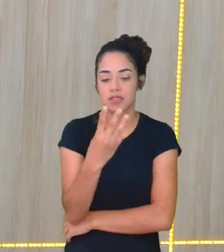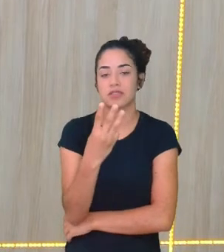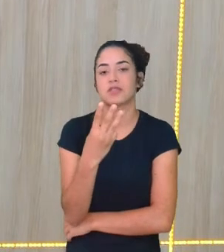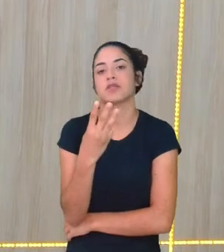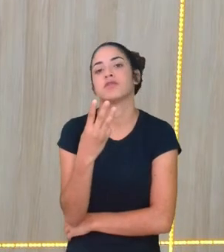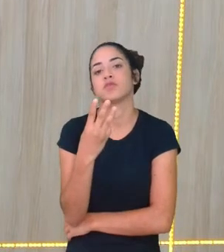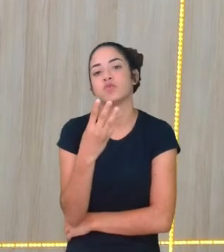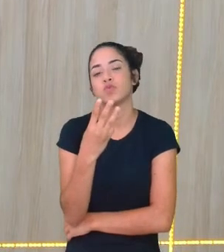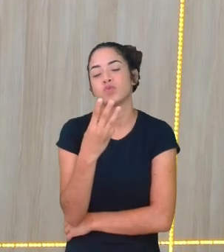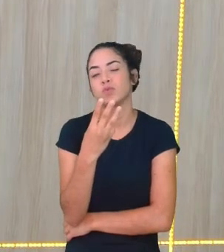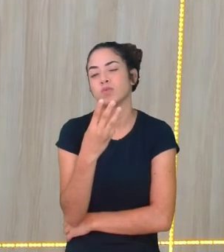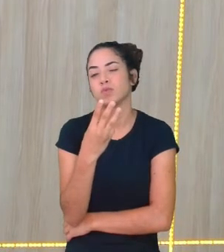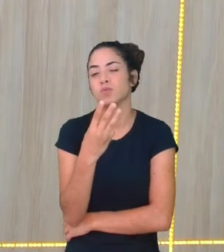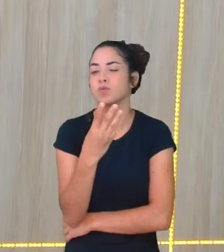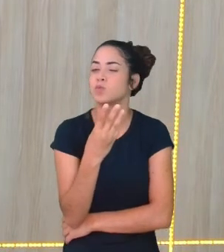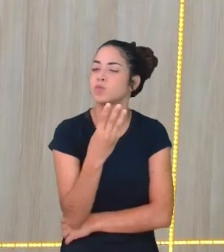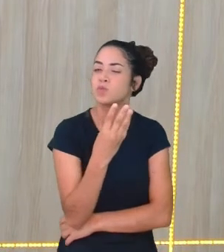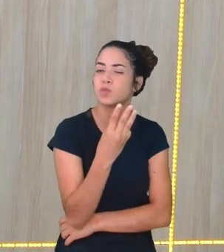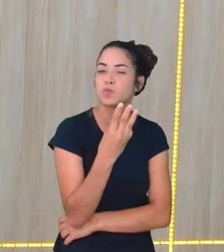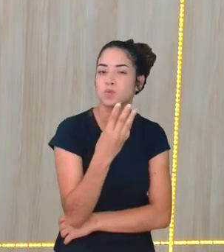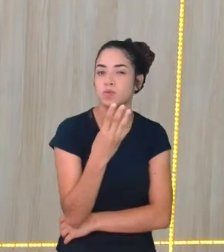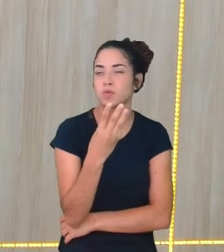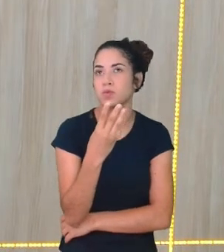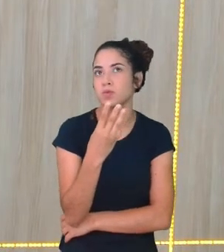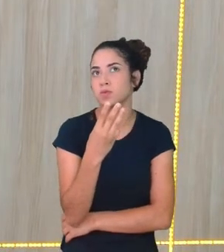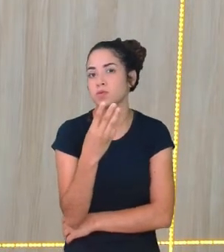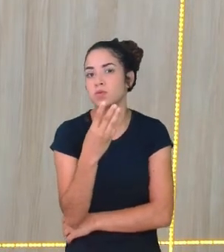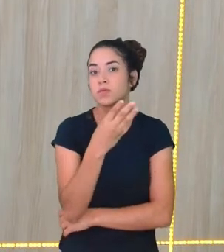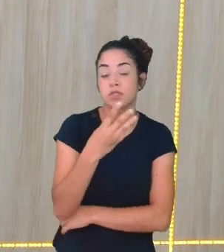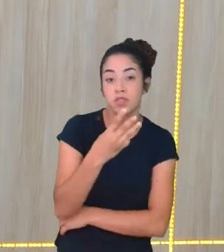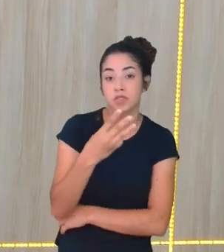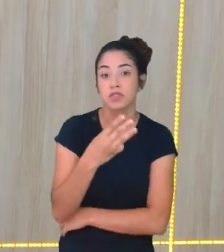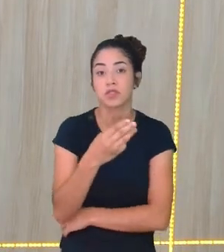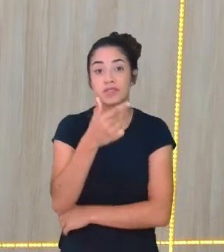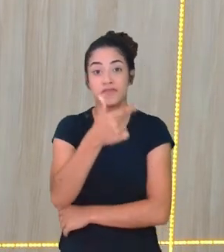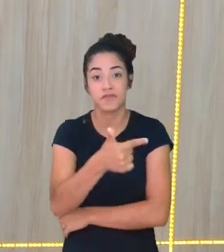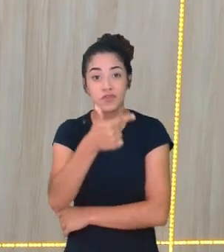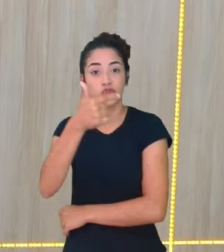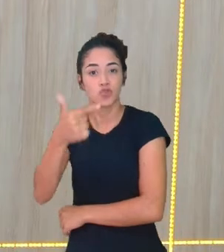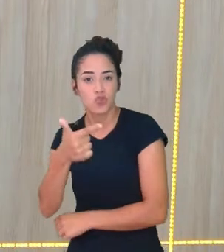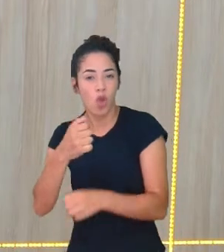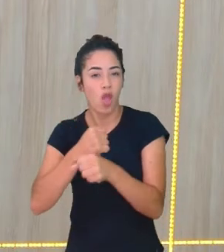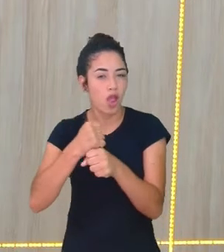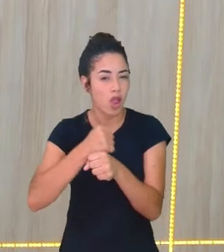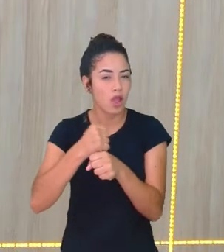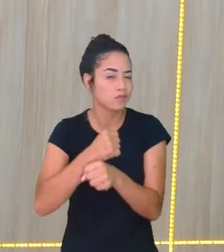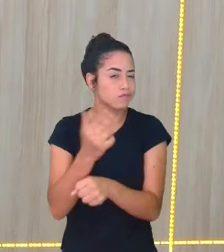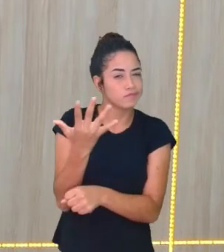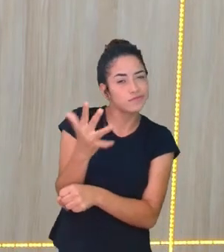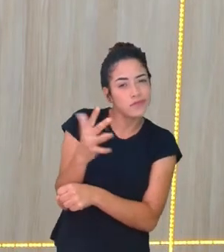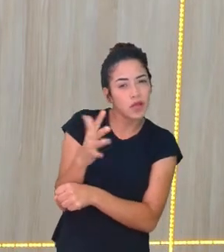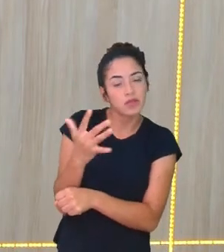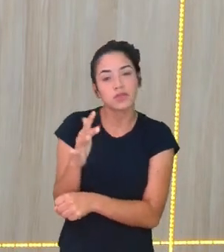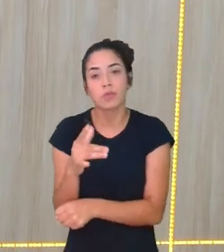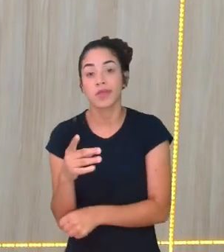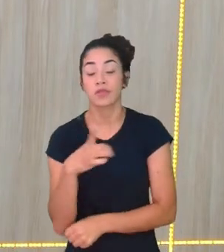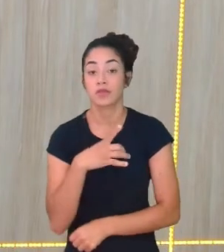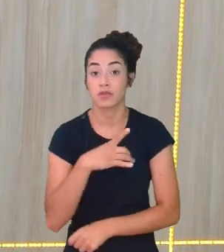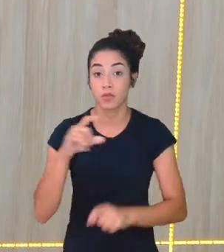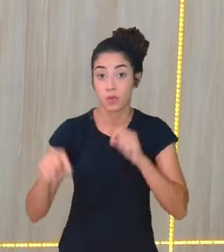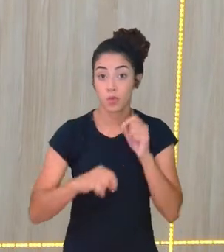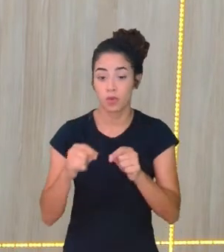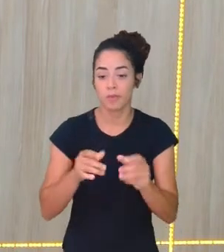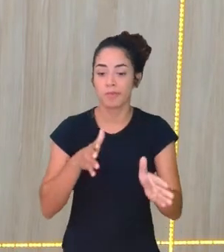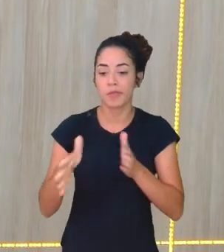e 1822 322 anos aproximadamente né a gente vai ter